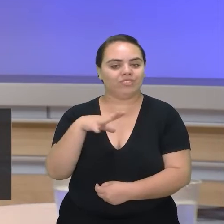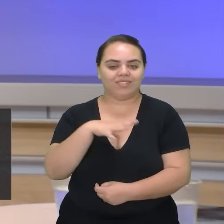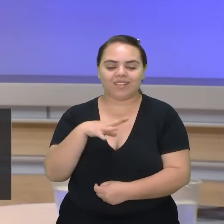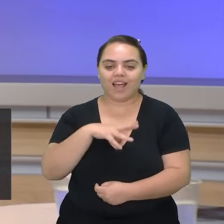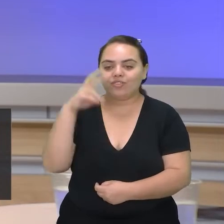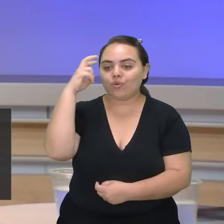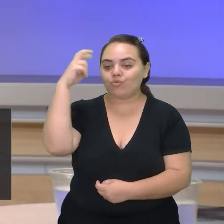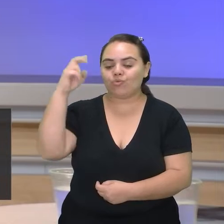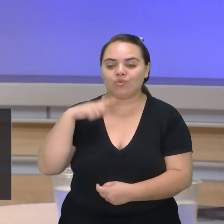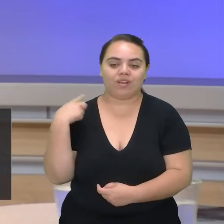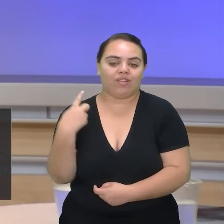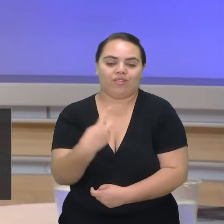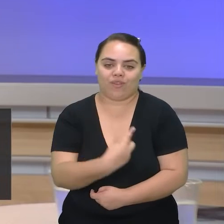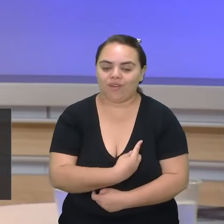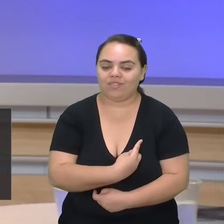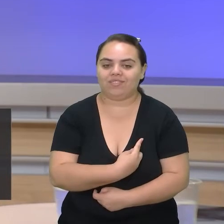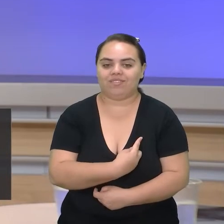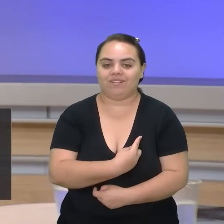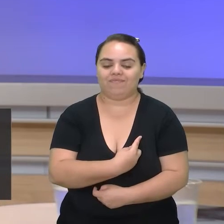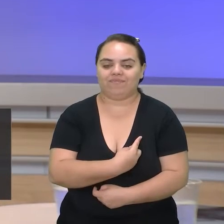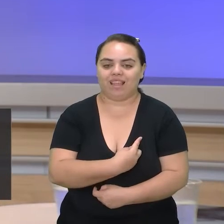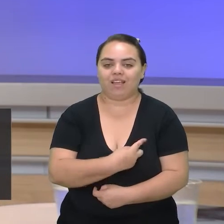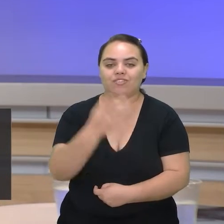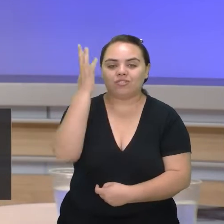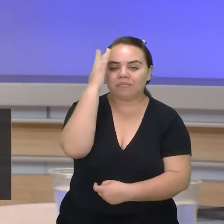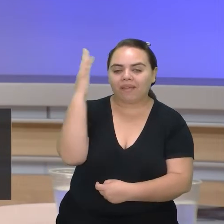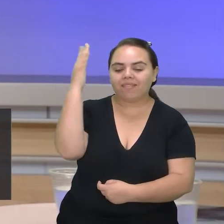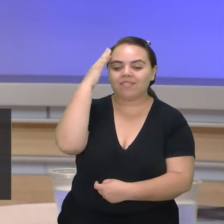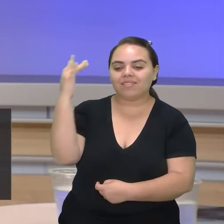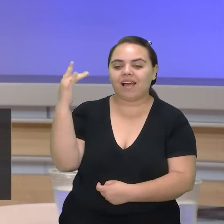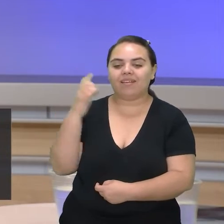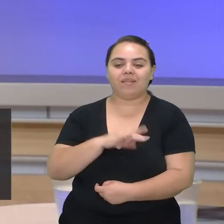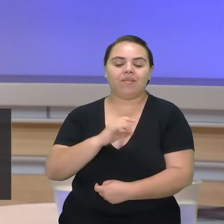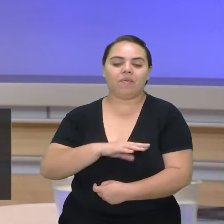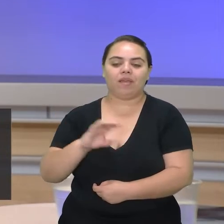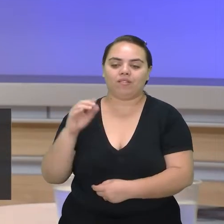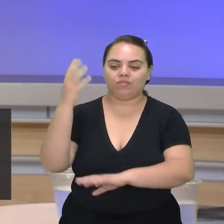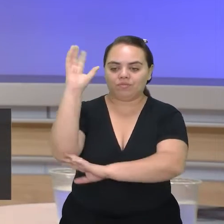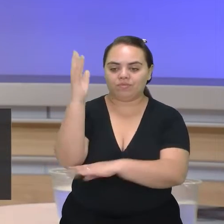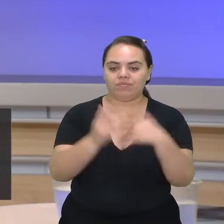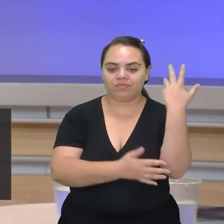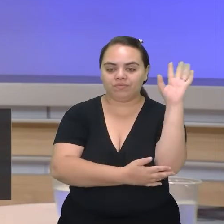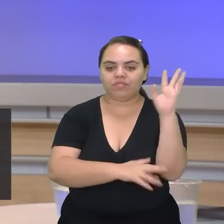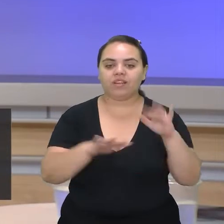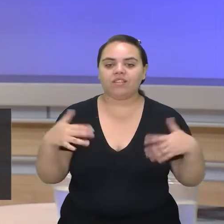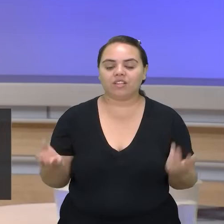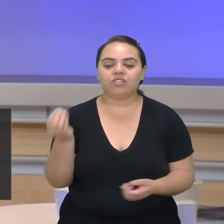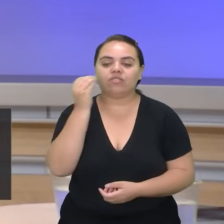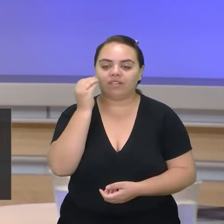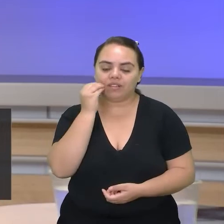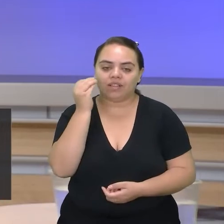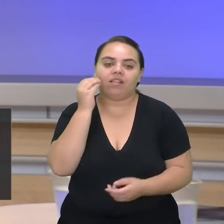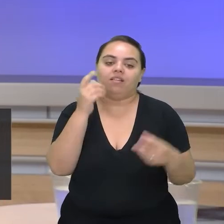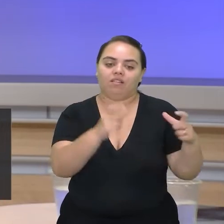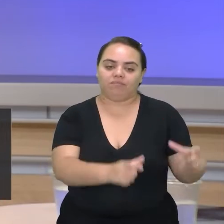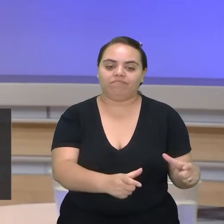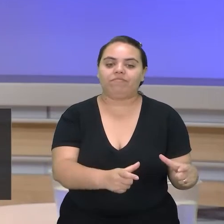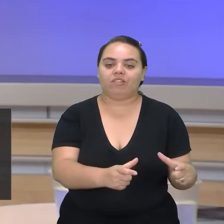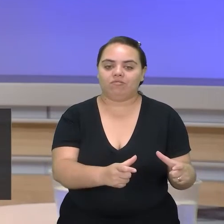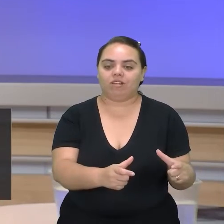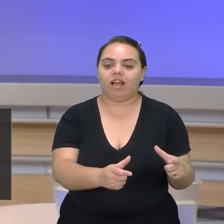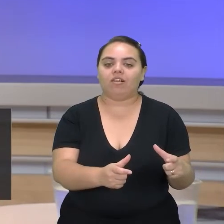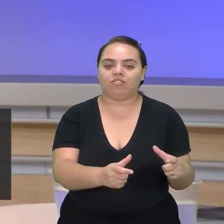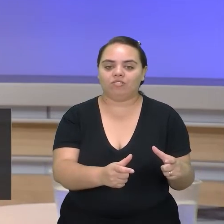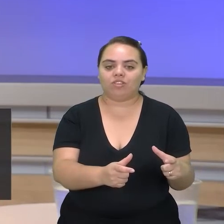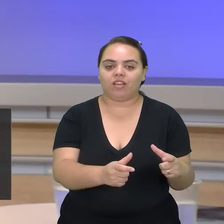cultura nos leva a ter esse imaginário a respeito de floresta. Então, a gente também vai tentando, até nesse lugar, né, de